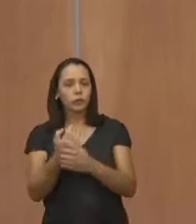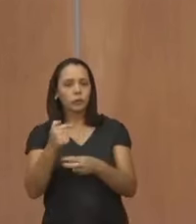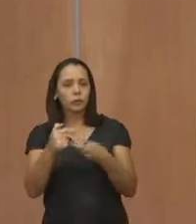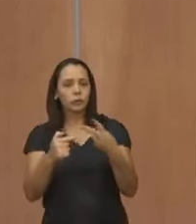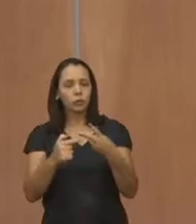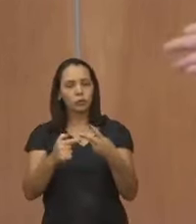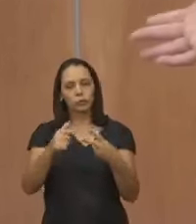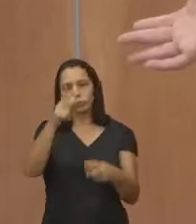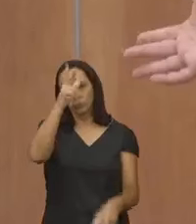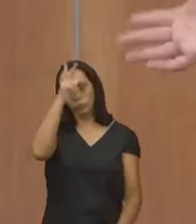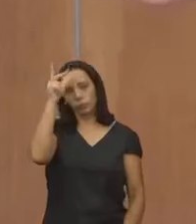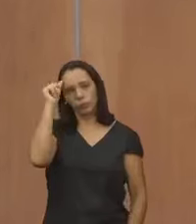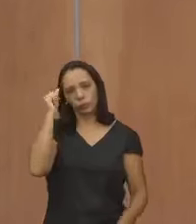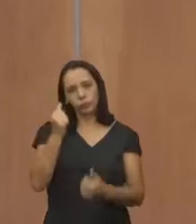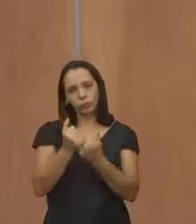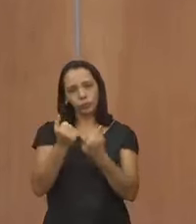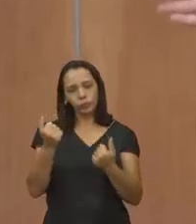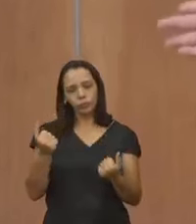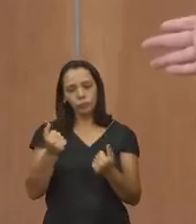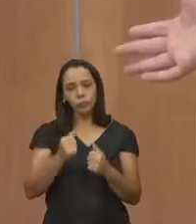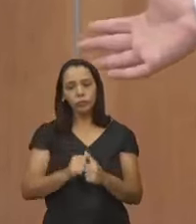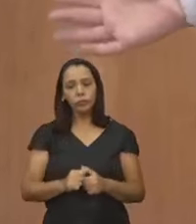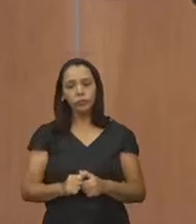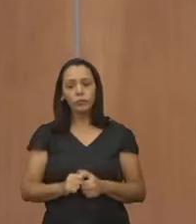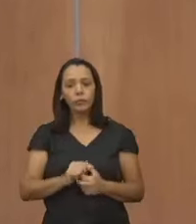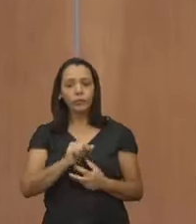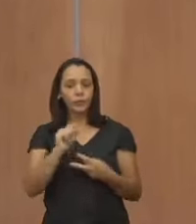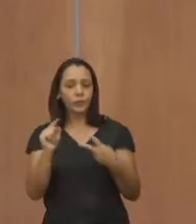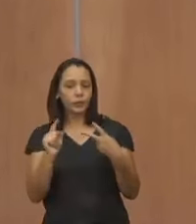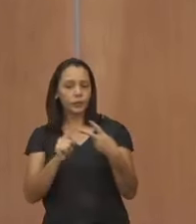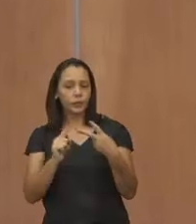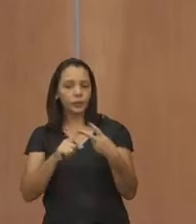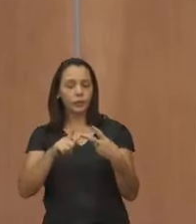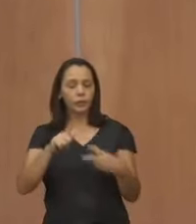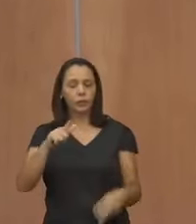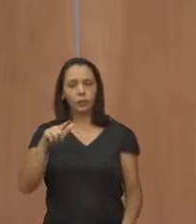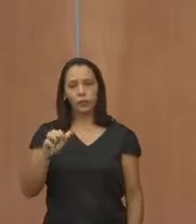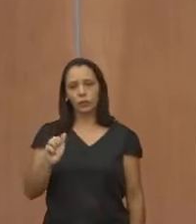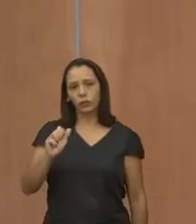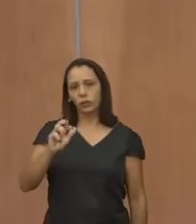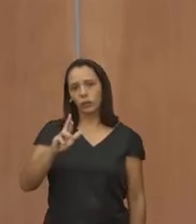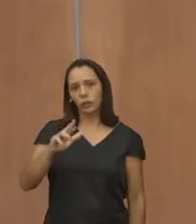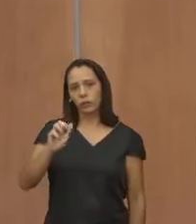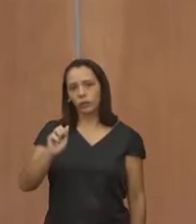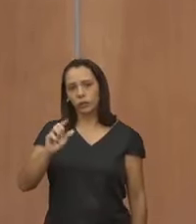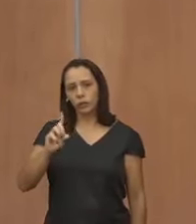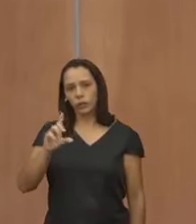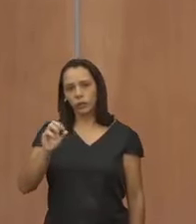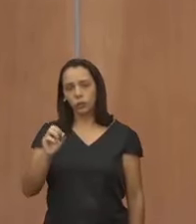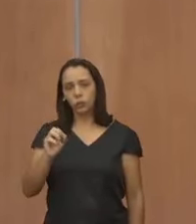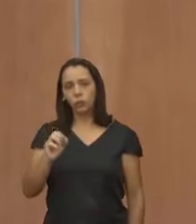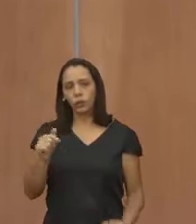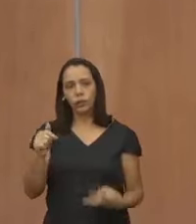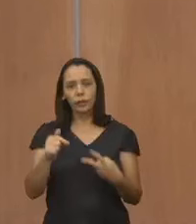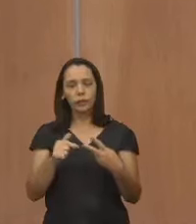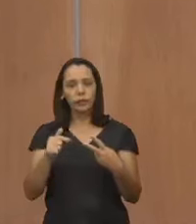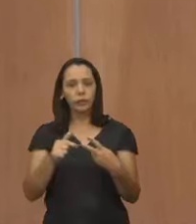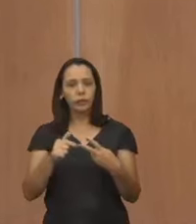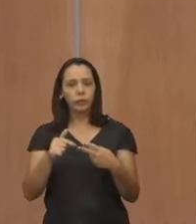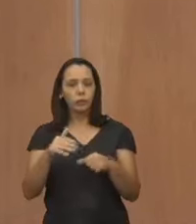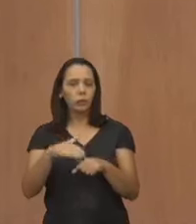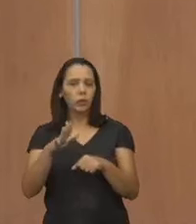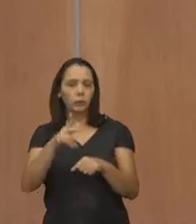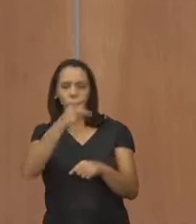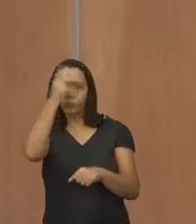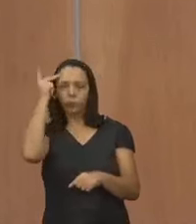Geraldo Scavone, que é uma comunidade muito grande, a comunidade, uma das que mais tem pessoas que moram na cidade, nós podemos atender muito mais gente dessa